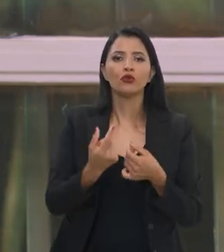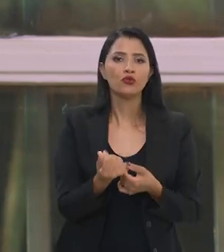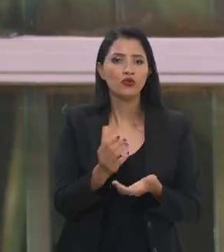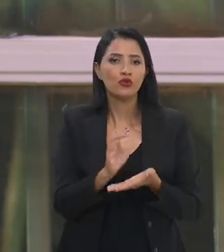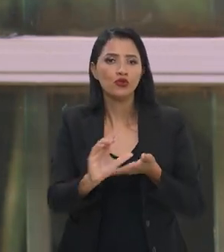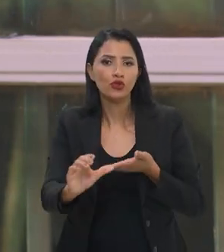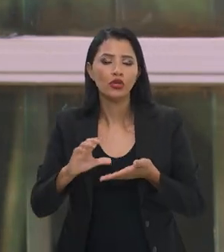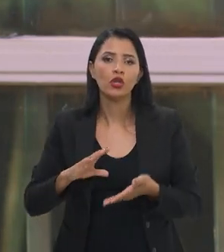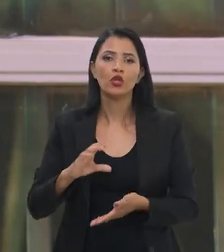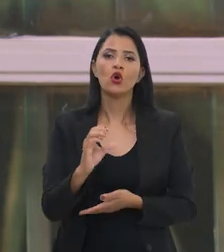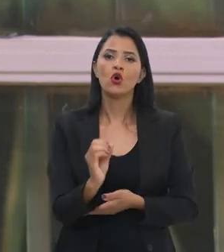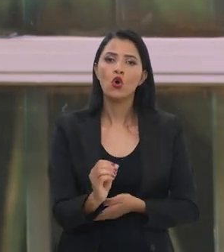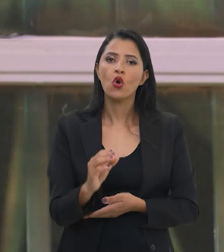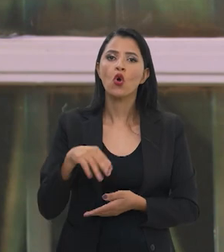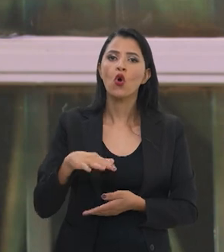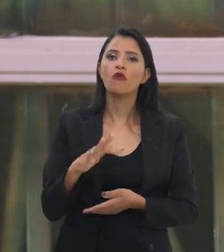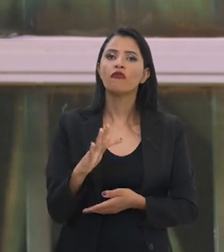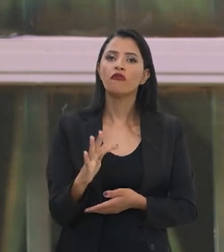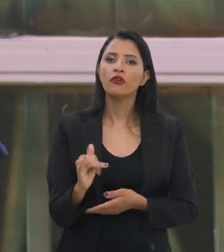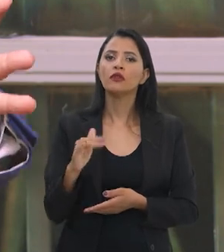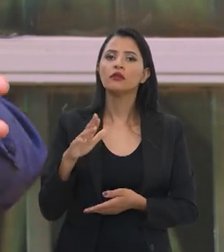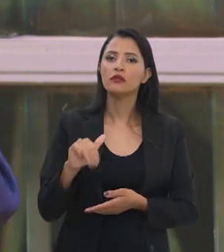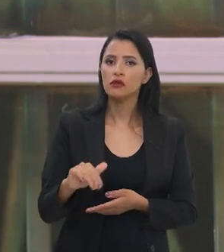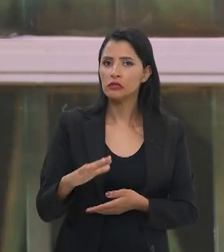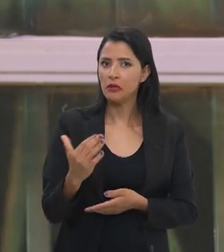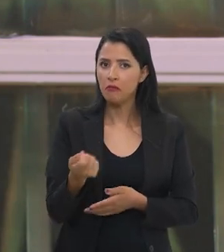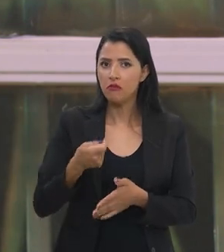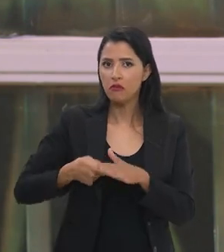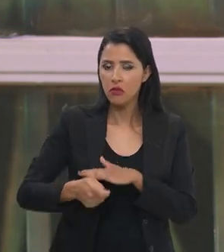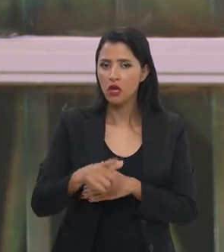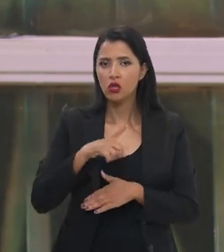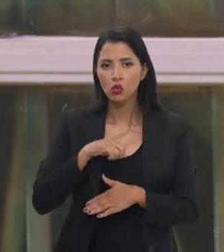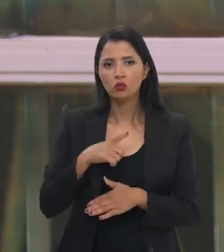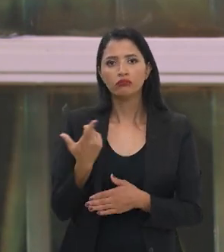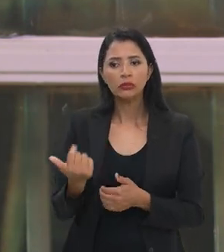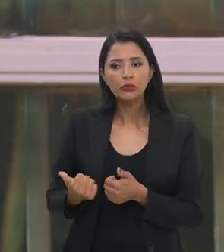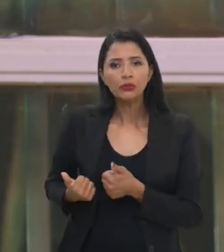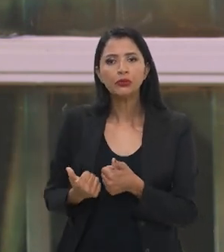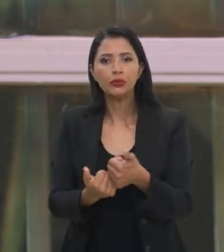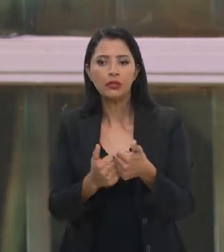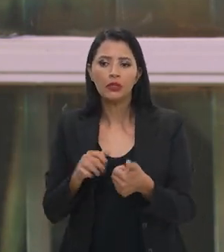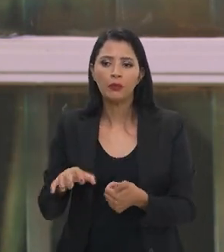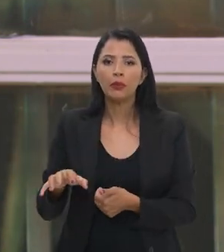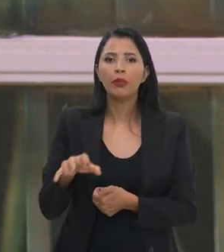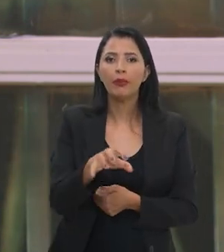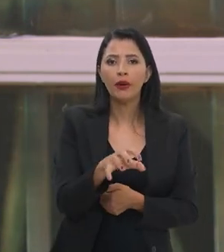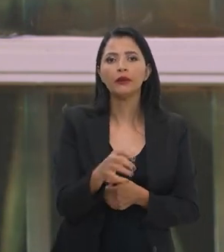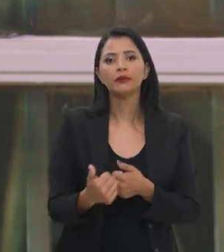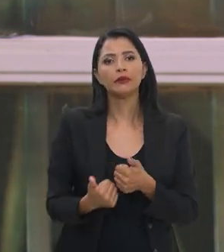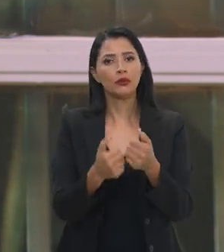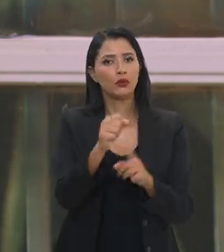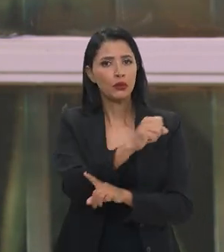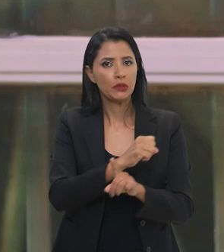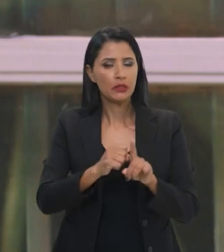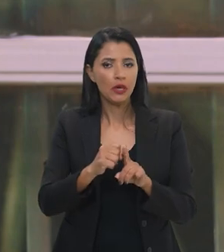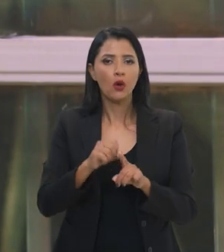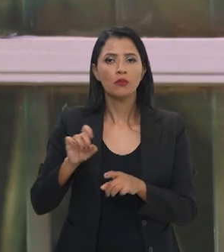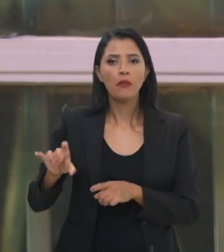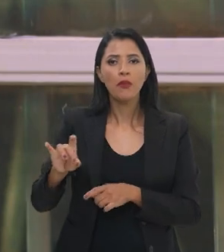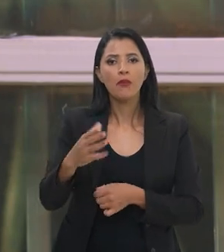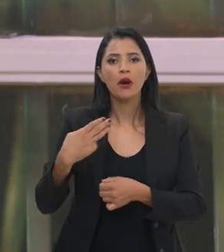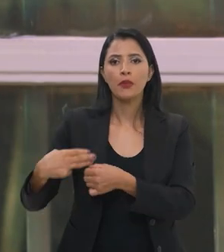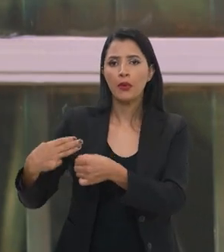repasse do dinheiro do cof financiamento que sustenta cada sente referência da assistência social